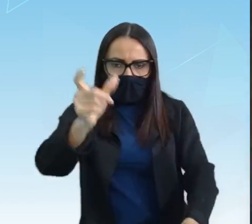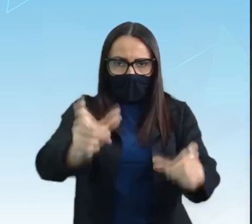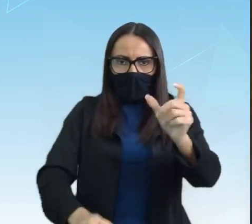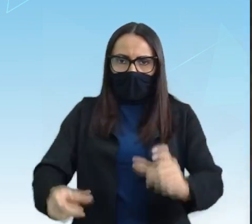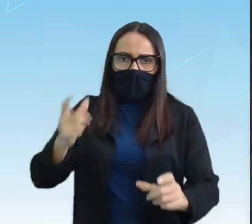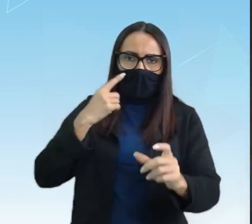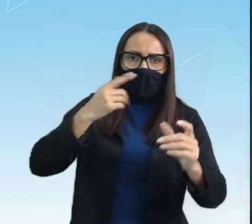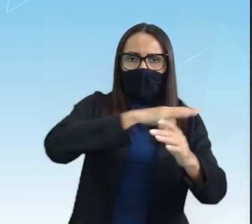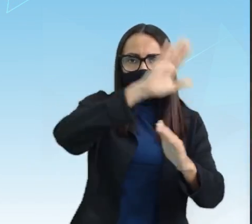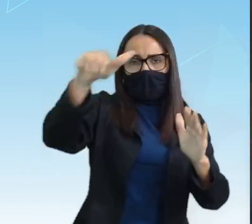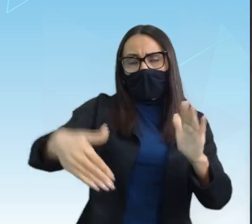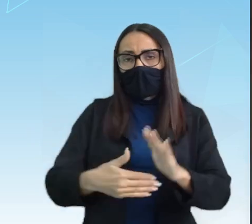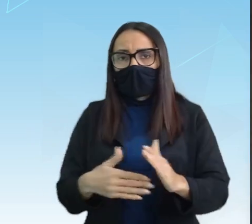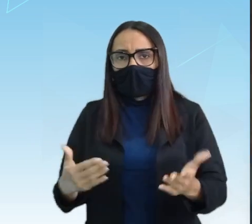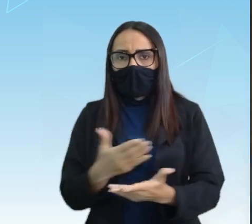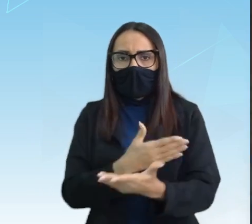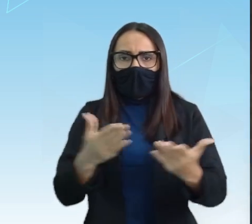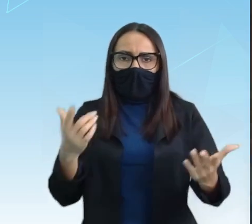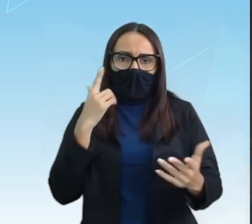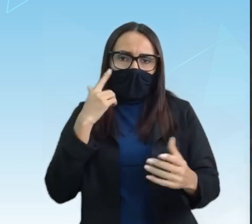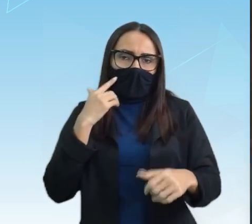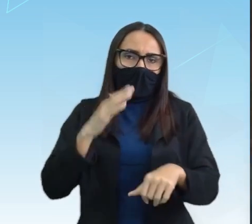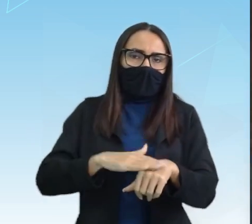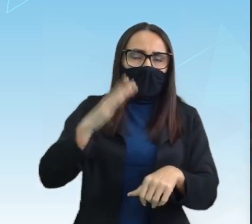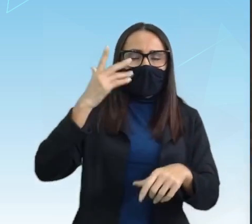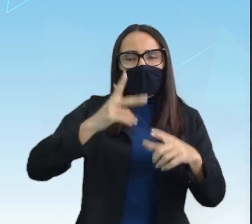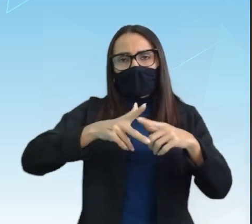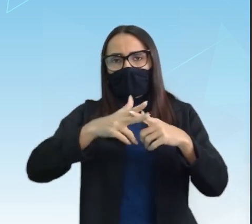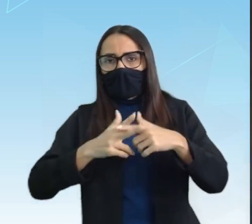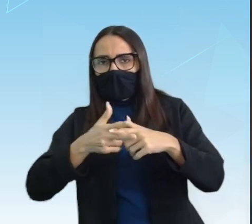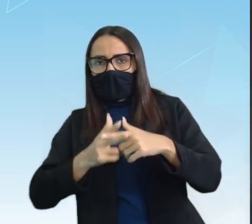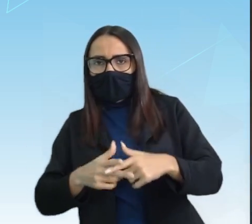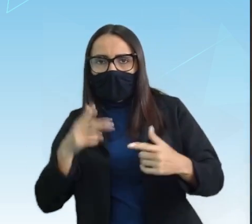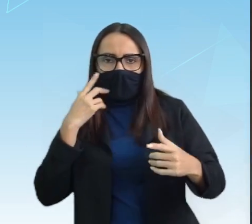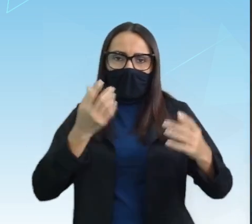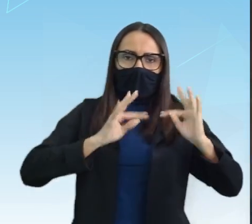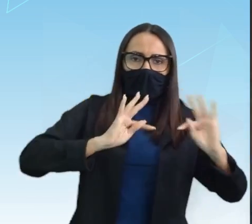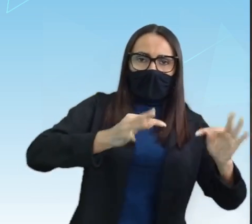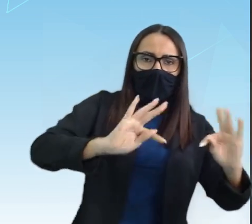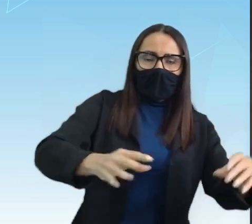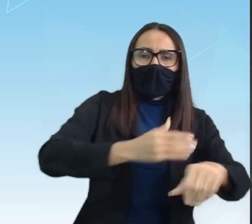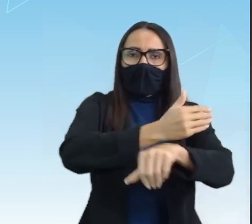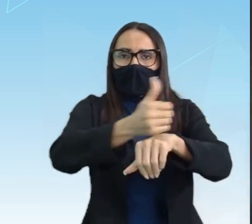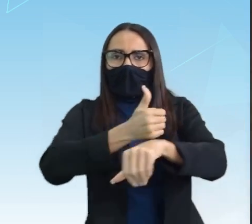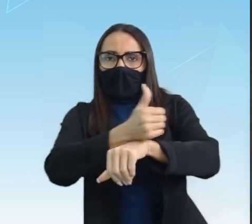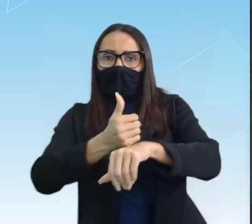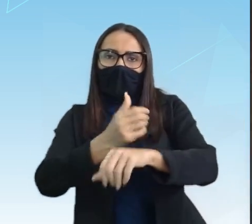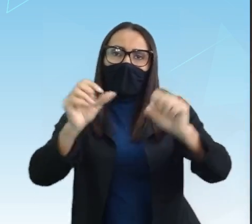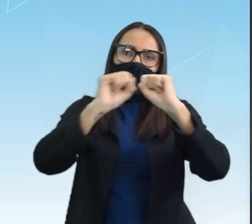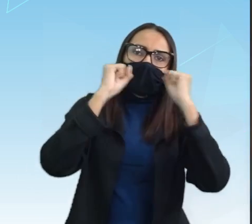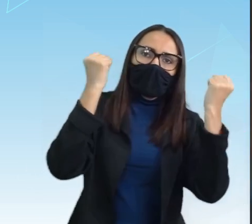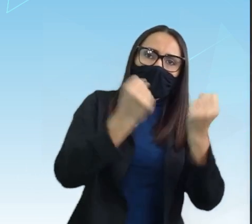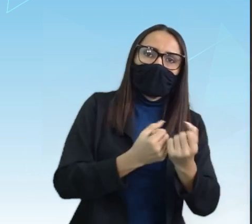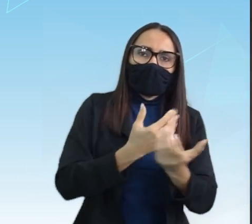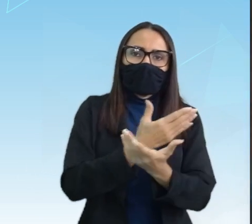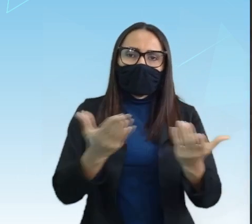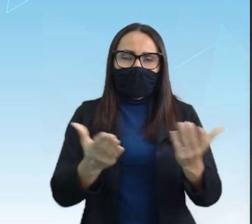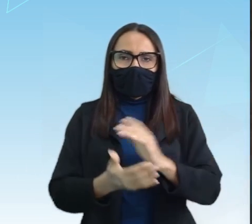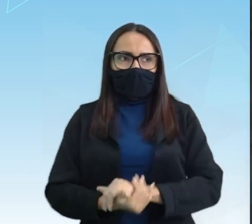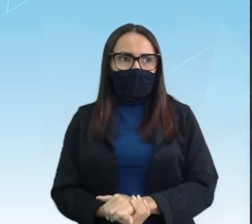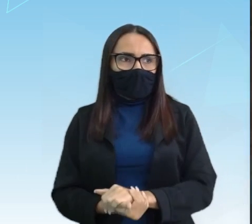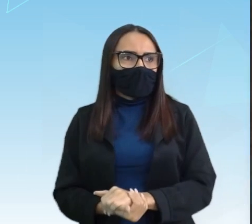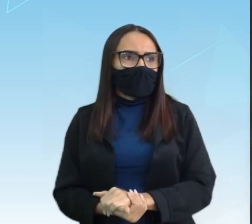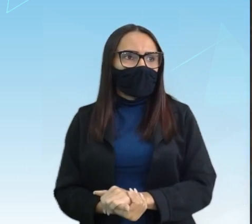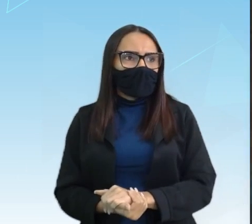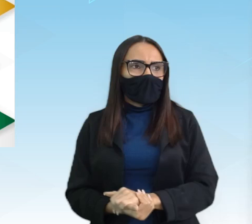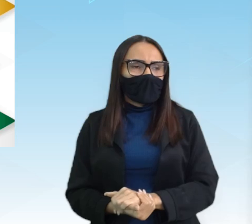isso, poucas pessoas, mais máquinas e técnicos qualificados para operar a sociedade industrial. Olha